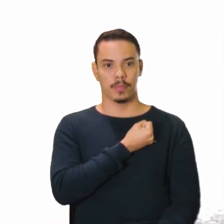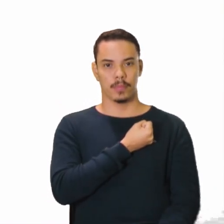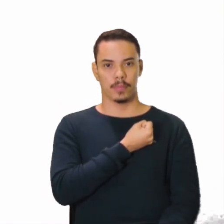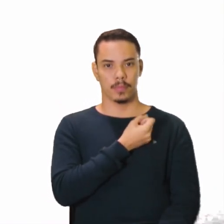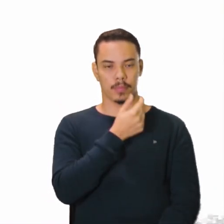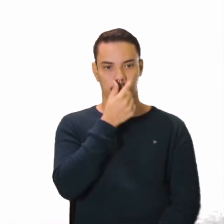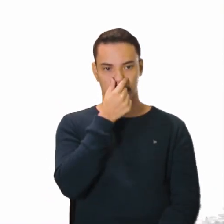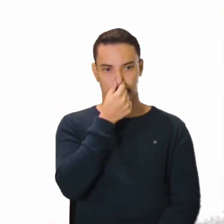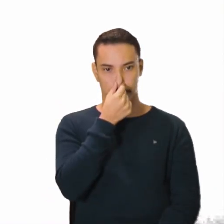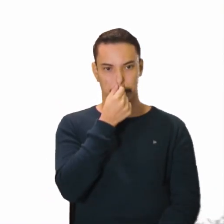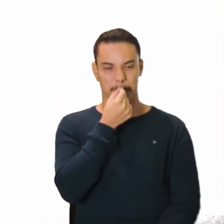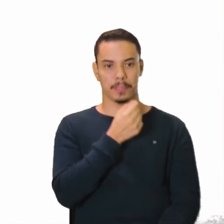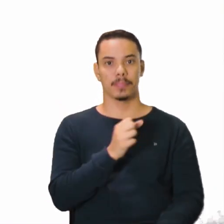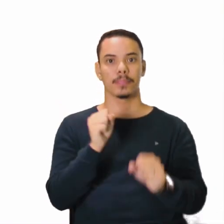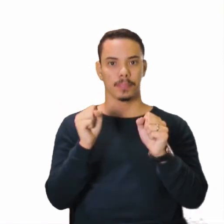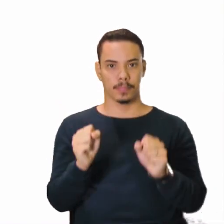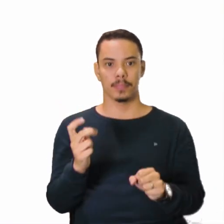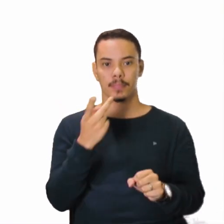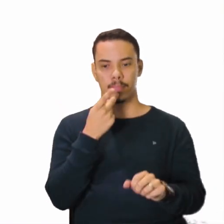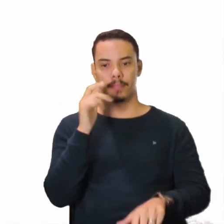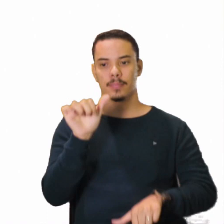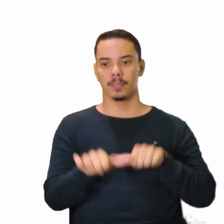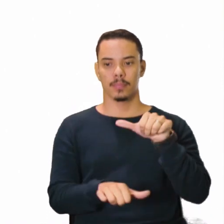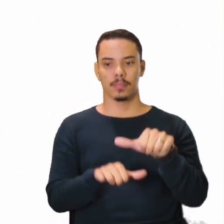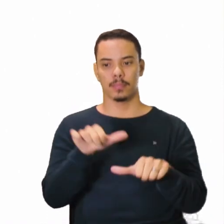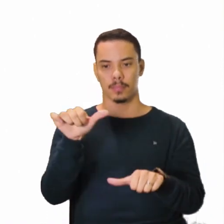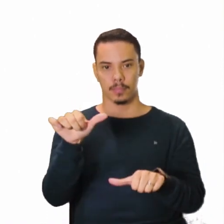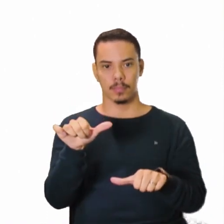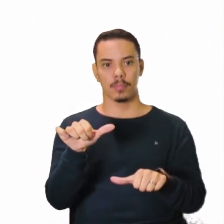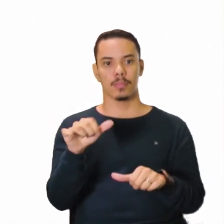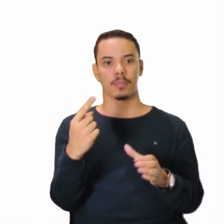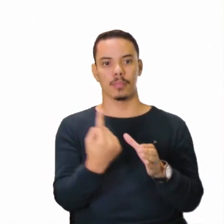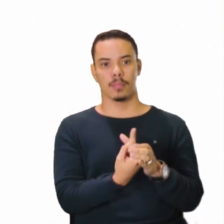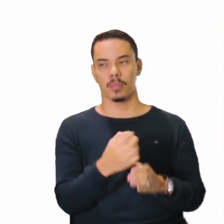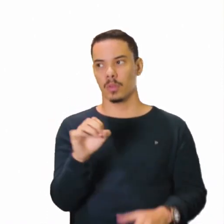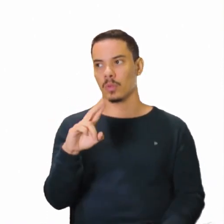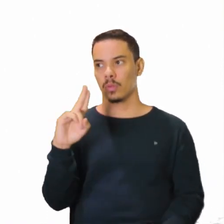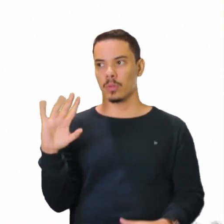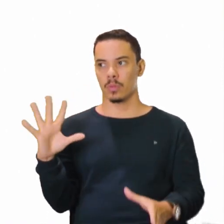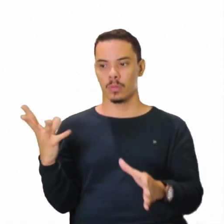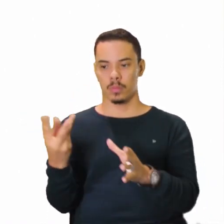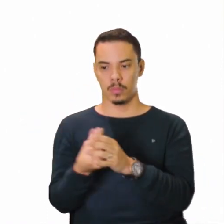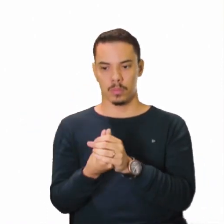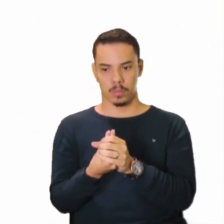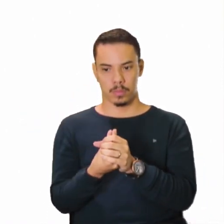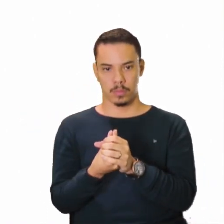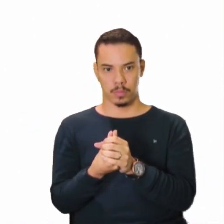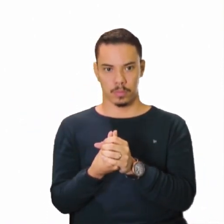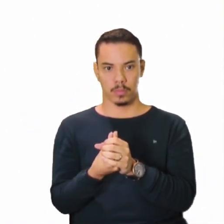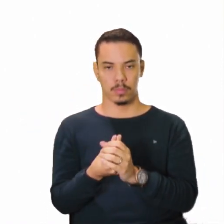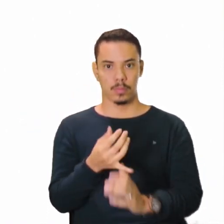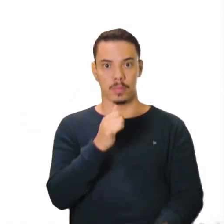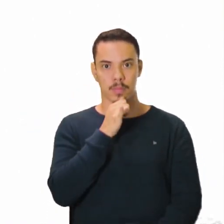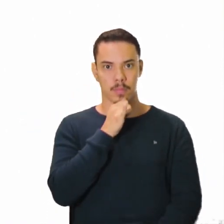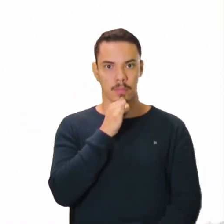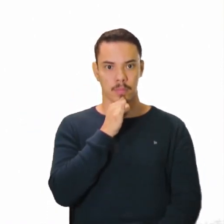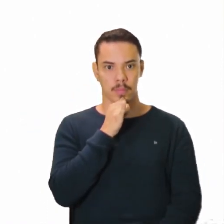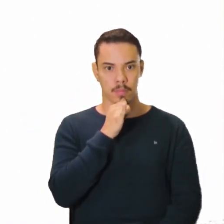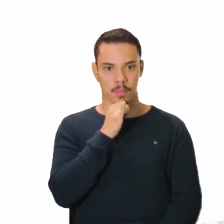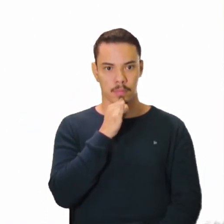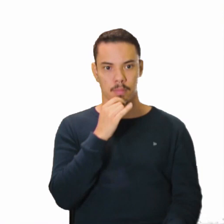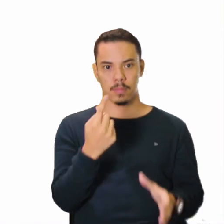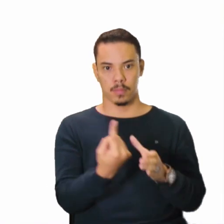é número, ele pode se modificar em singular ou no plural. Por exemplo,